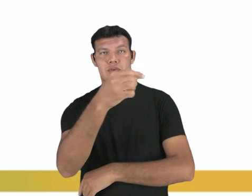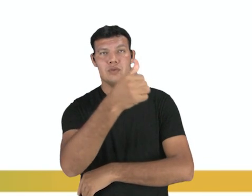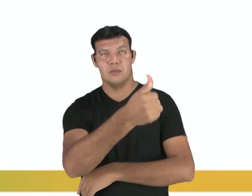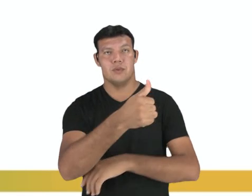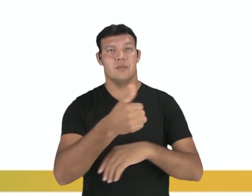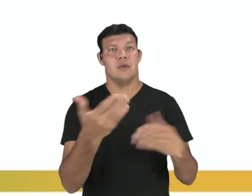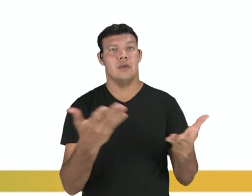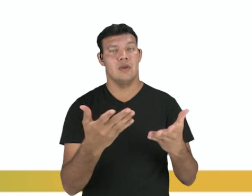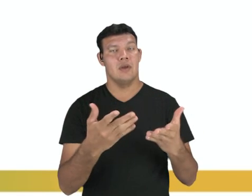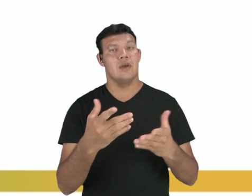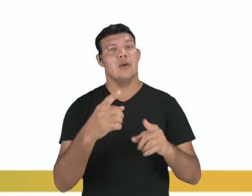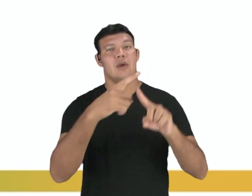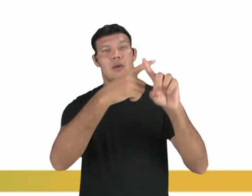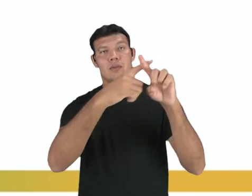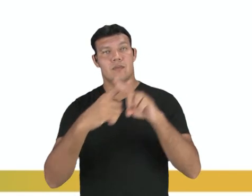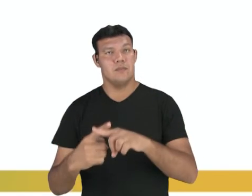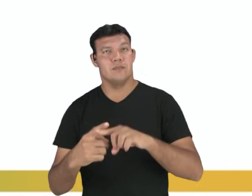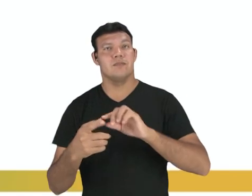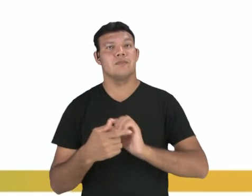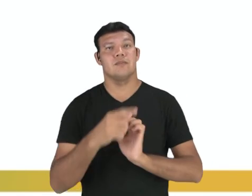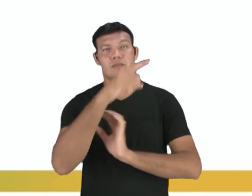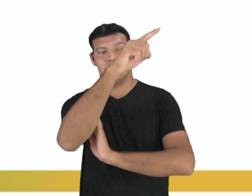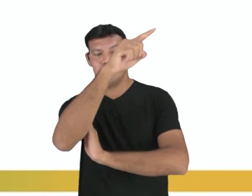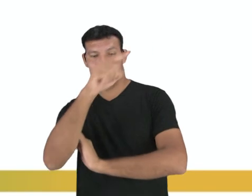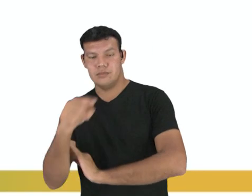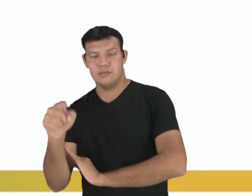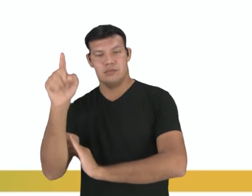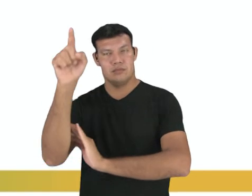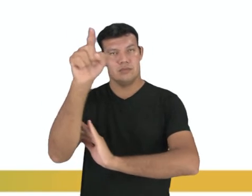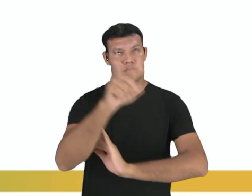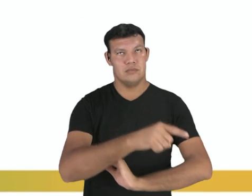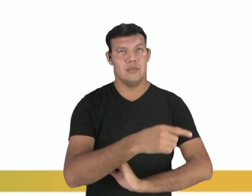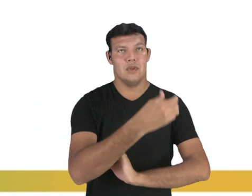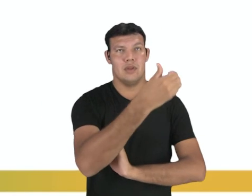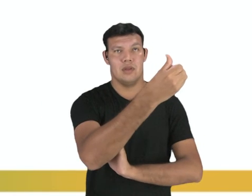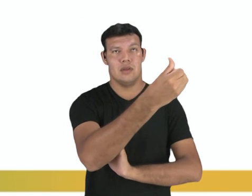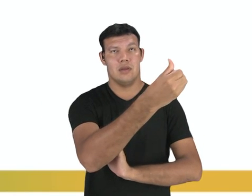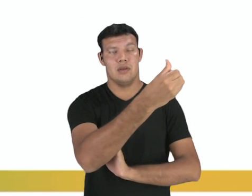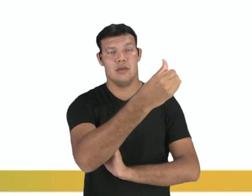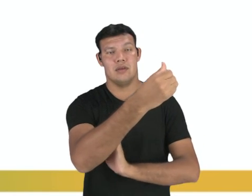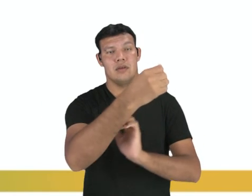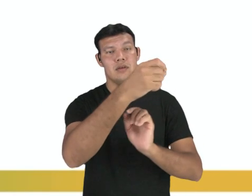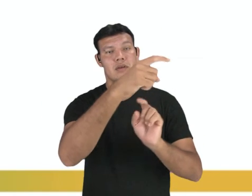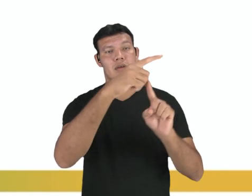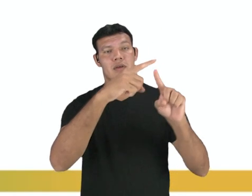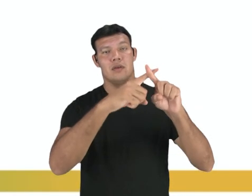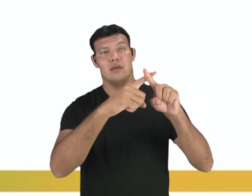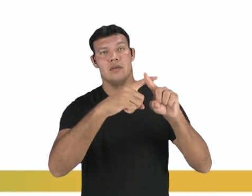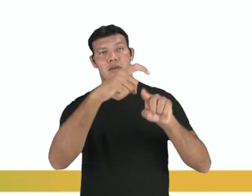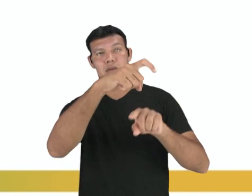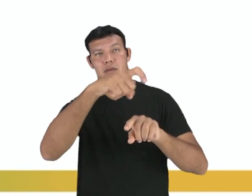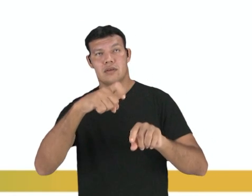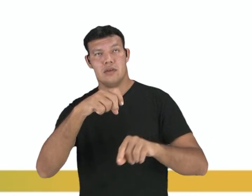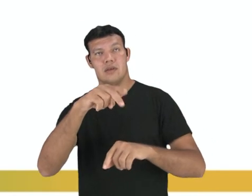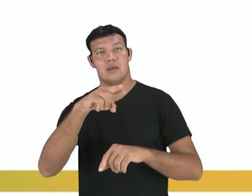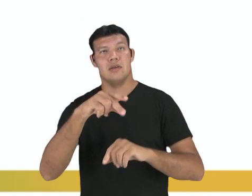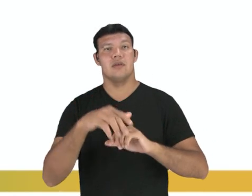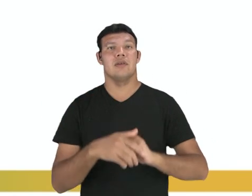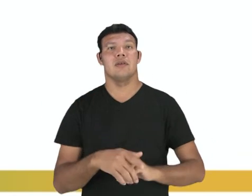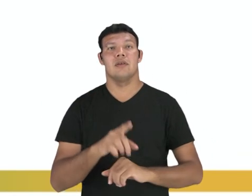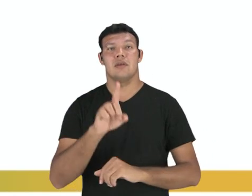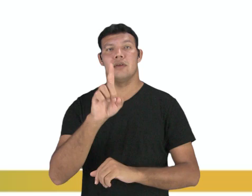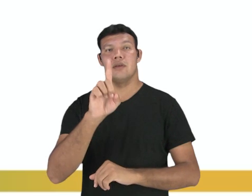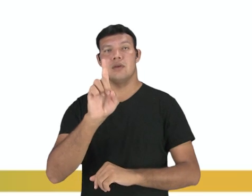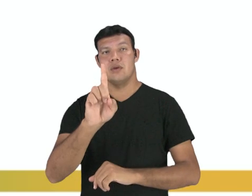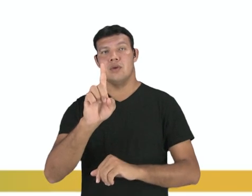a multiplicação multiplicação do meio pelos extremos 6x = 11